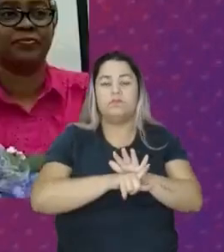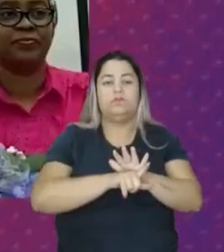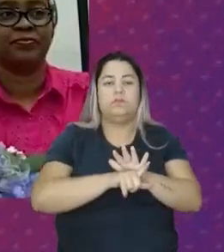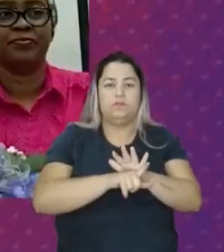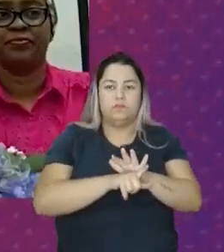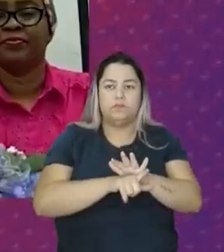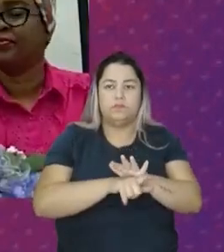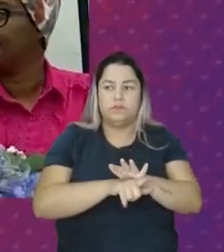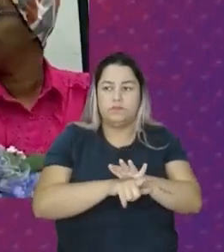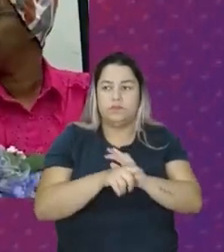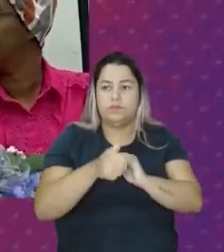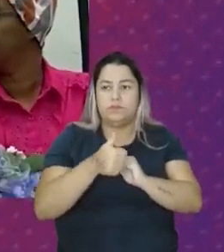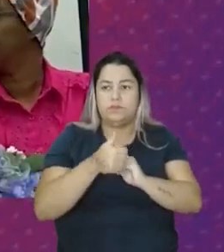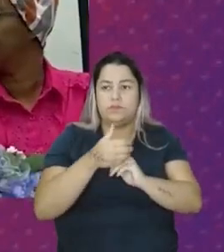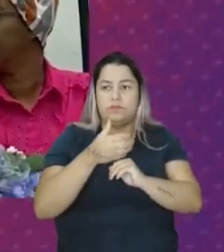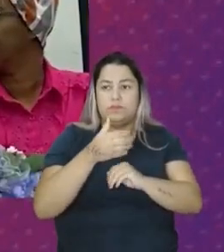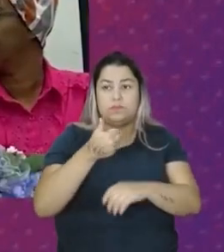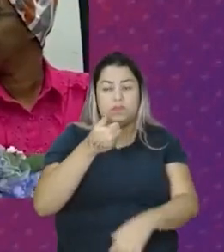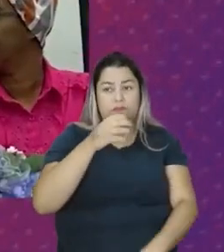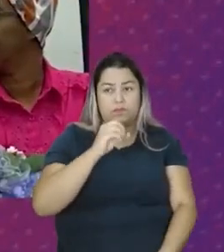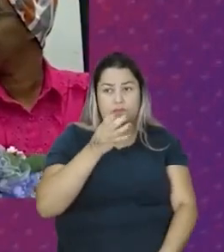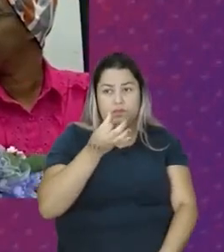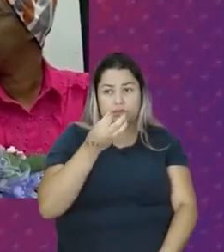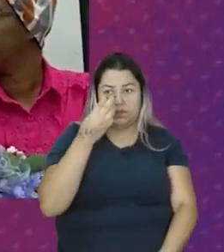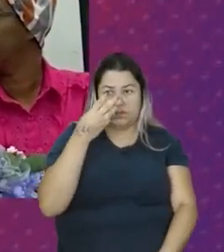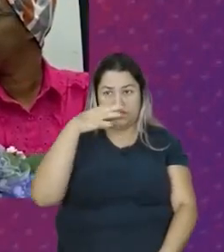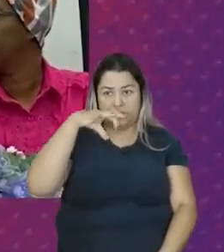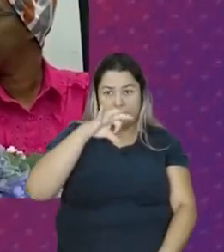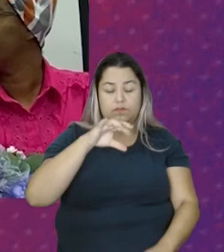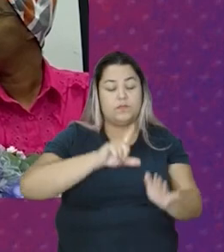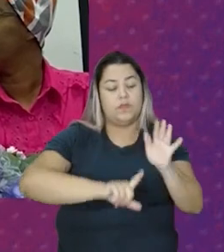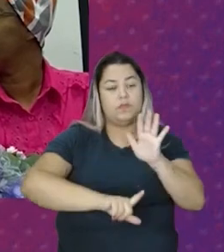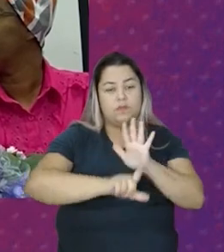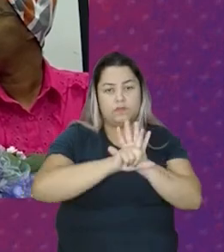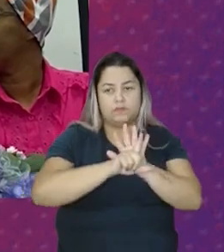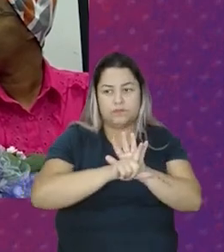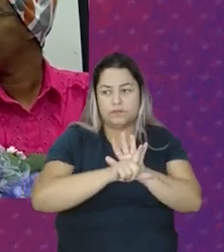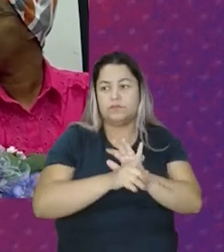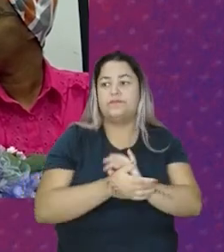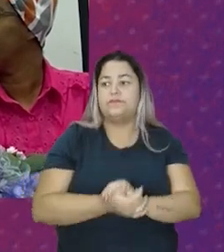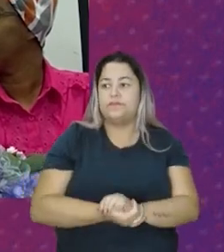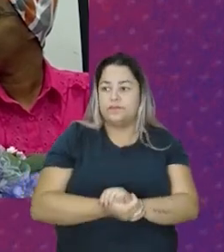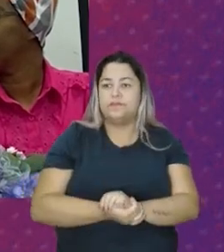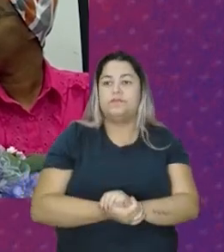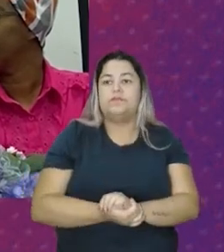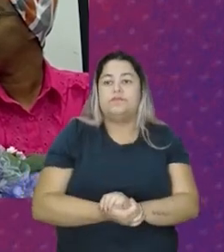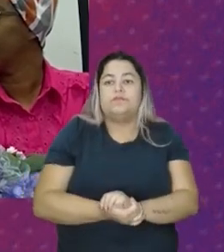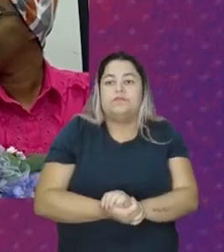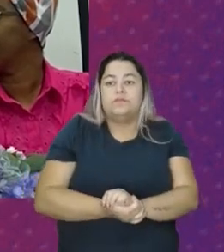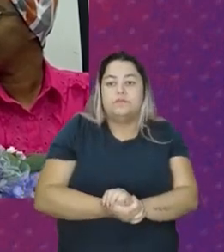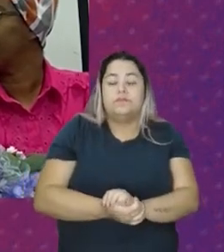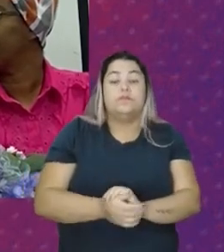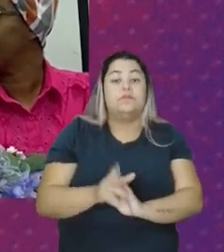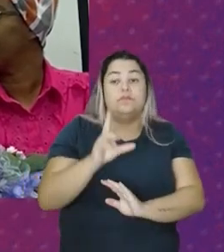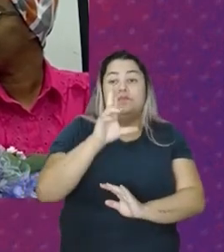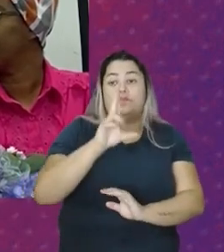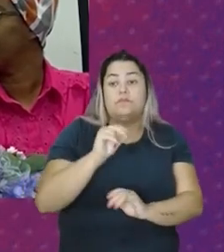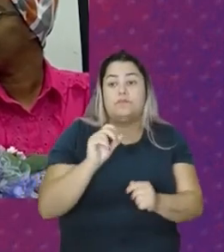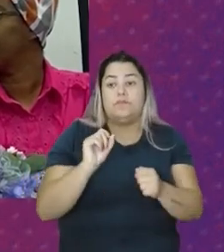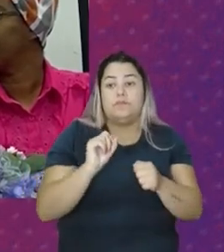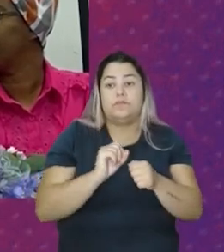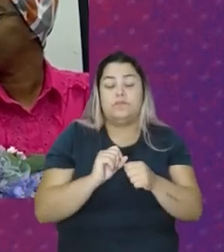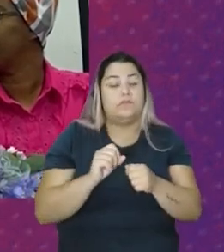10.639. Mas a primeira ideia que eu queria trazer para vocês é que uma lei, né, ela não é feita